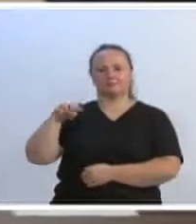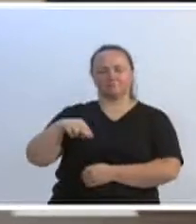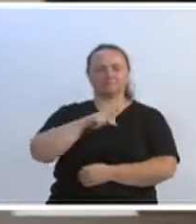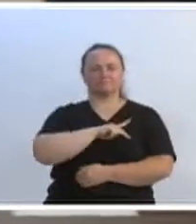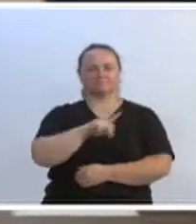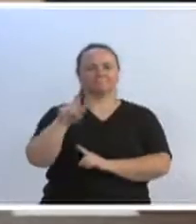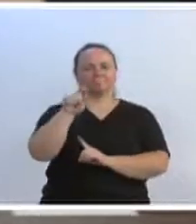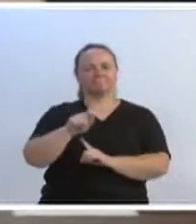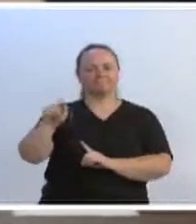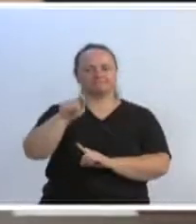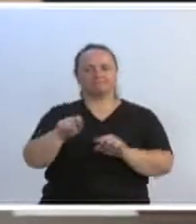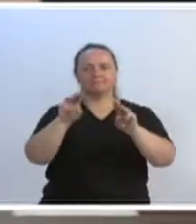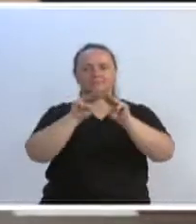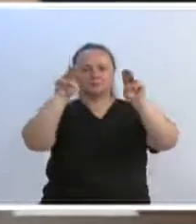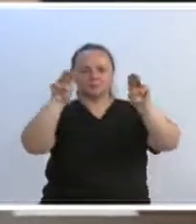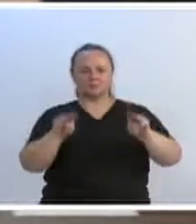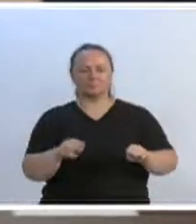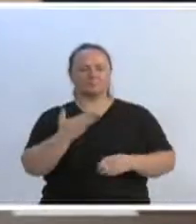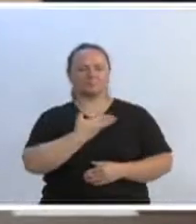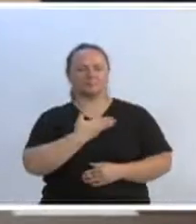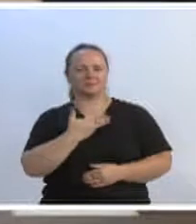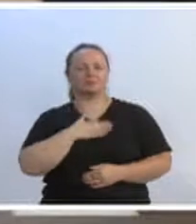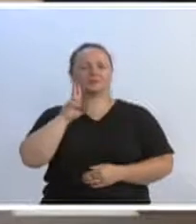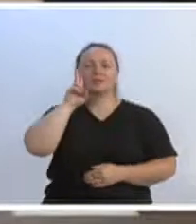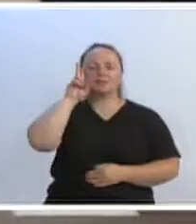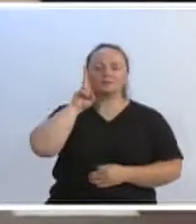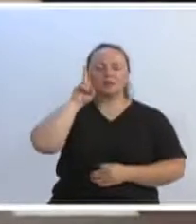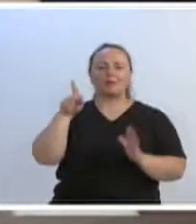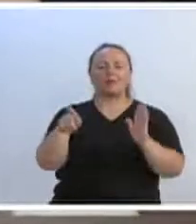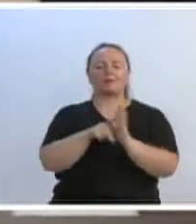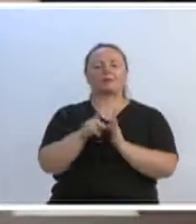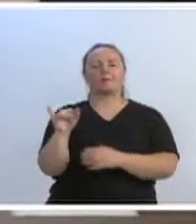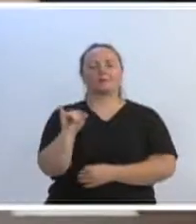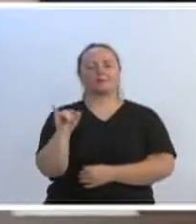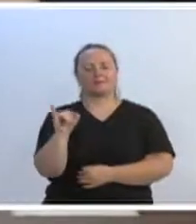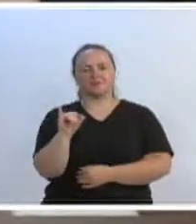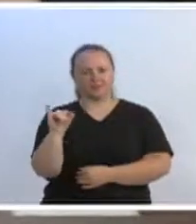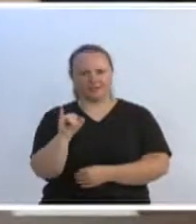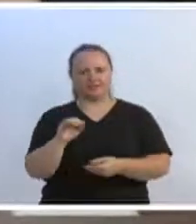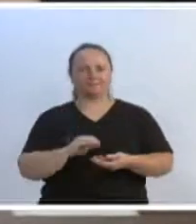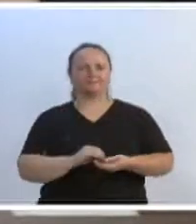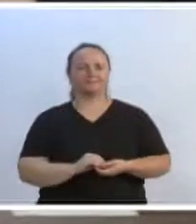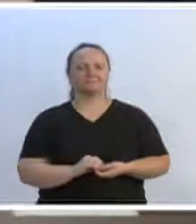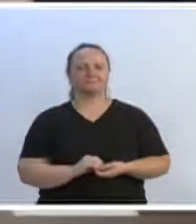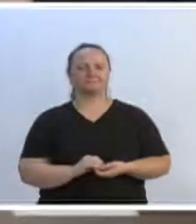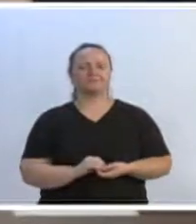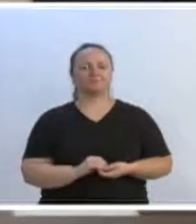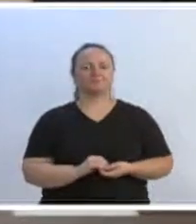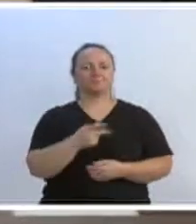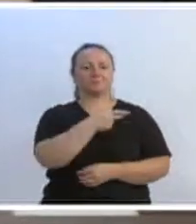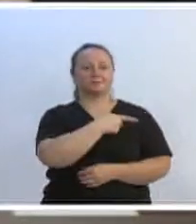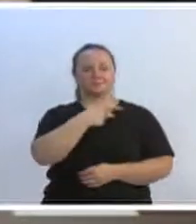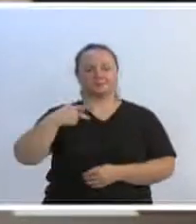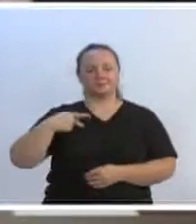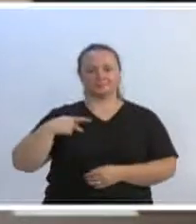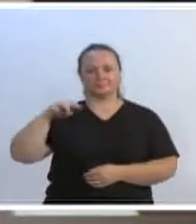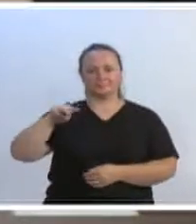Convido ainda o Elton Gomes, presidente do Conselho Municipal de Cultura, para sentar-se na bancada dos vereadores também. Seja bem-vindo.